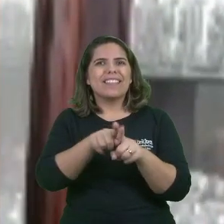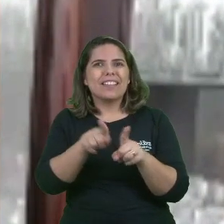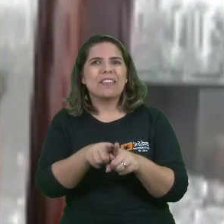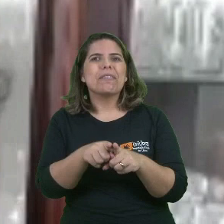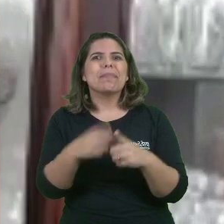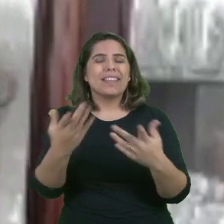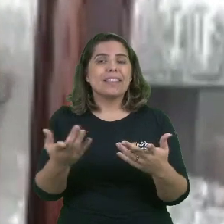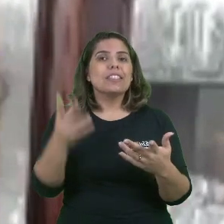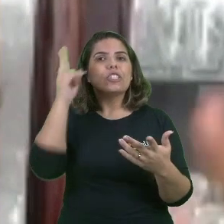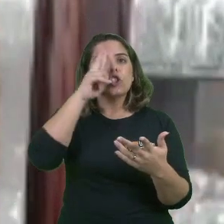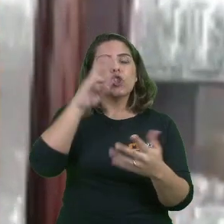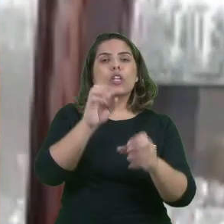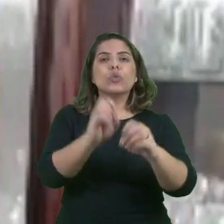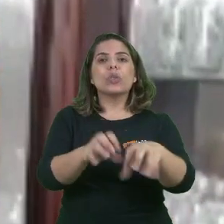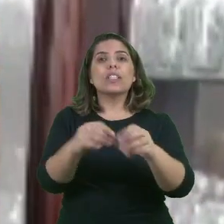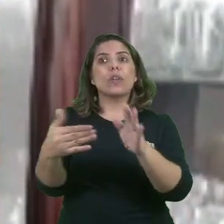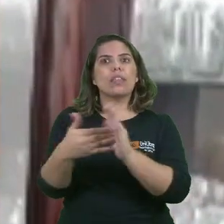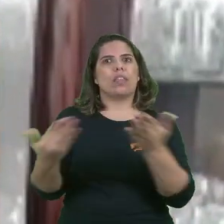disciplinas